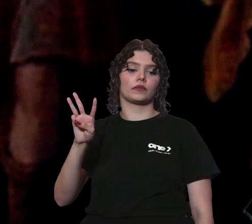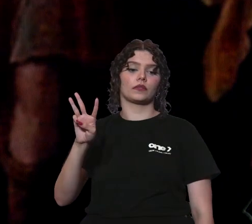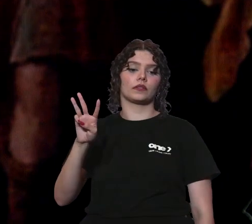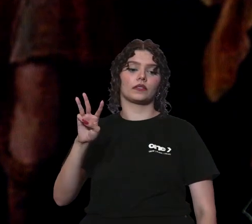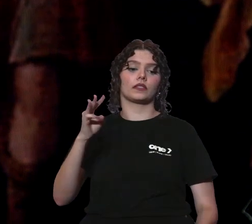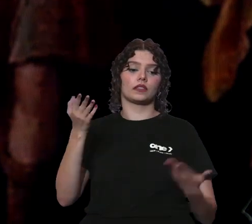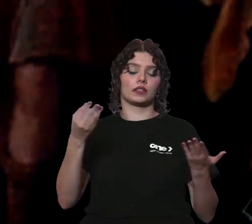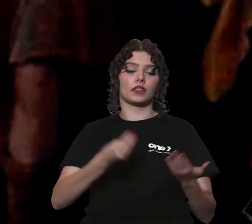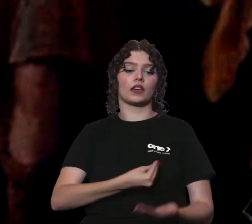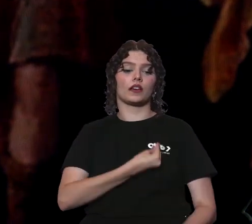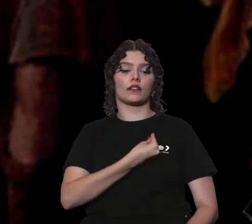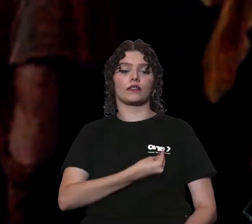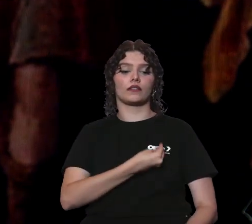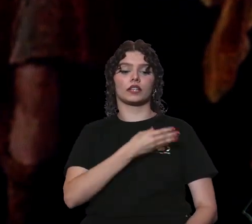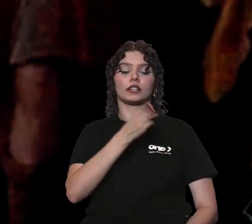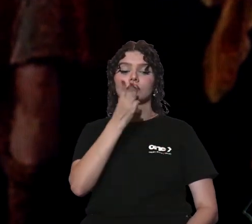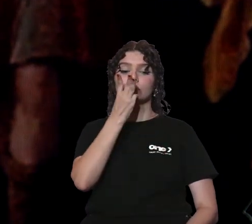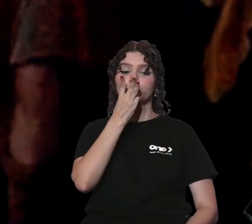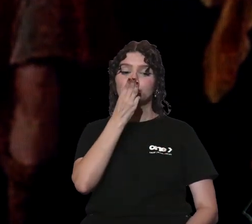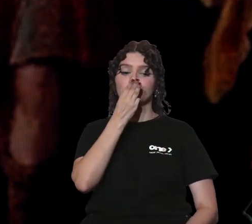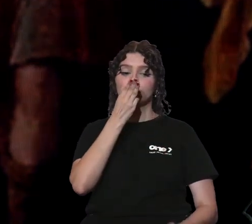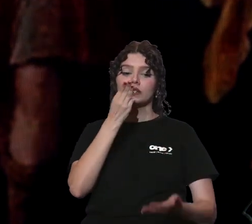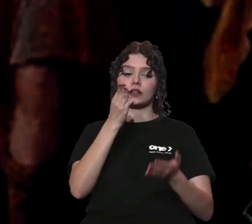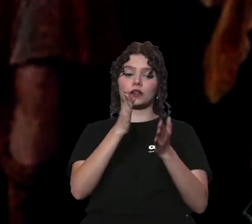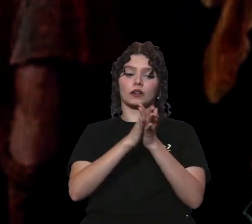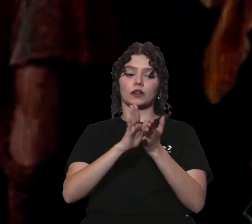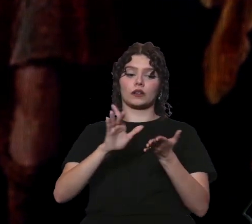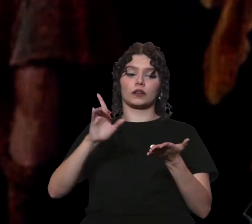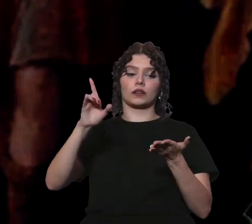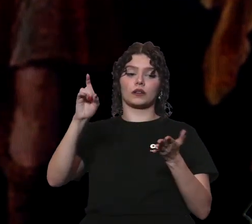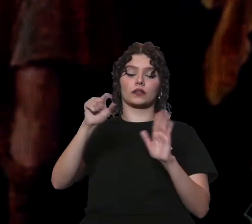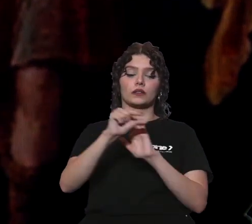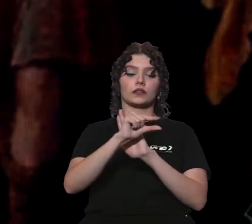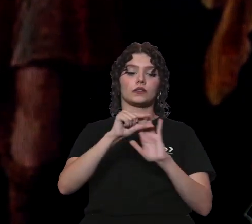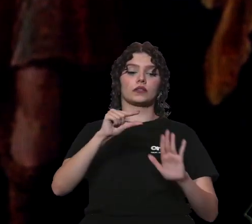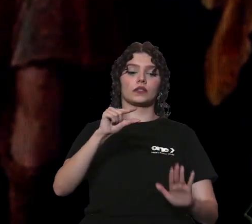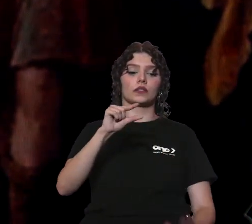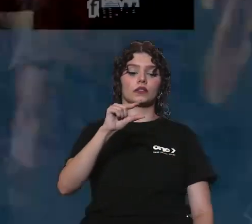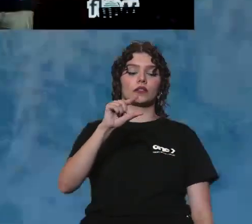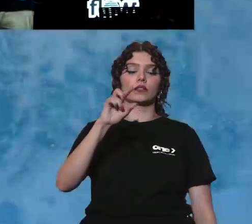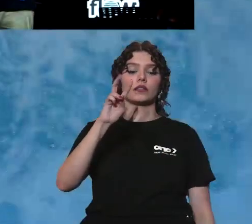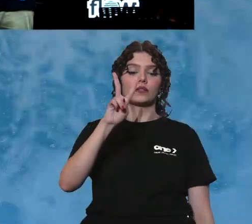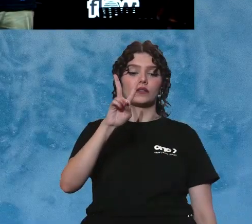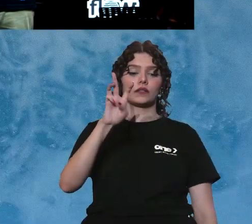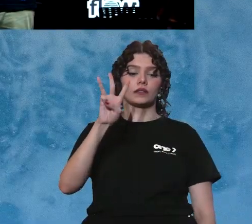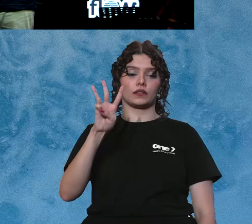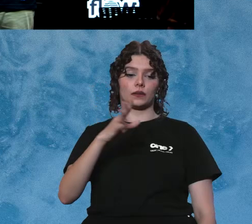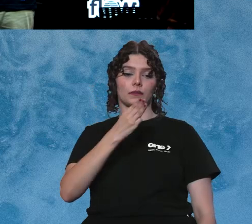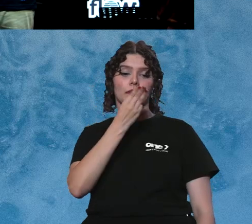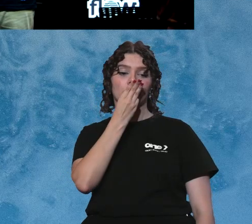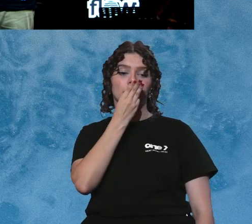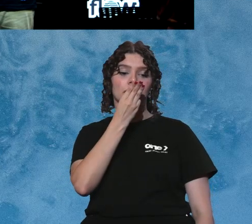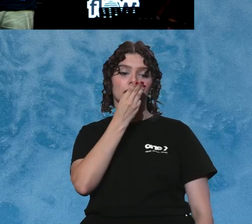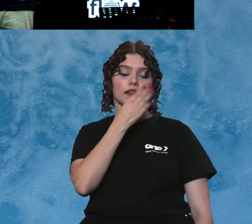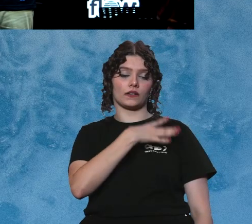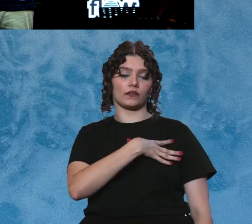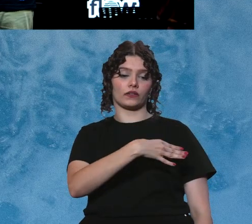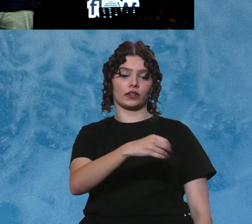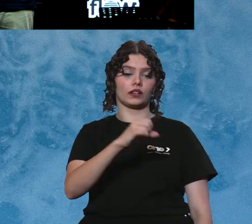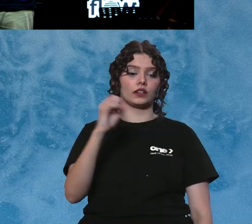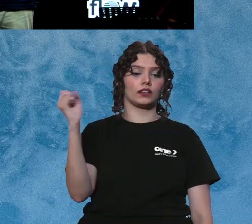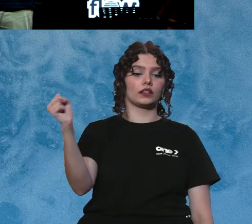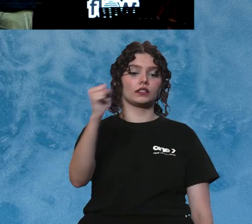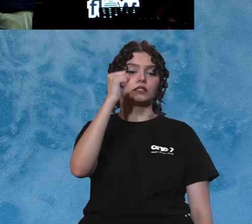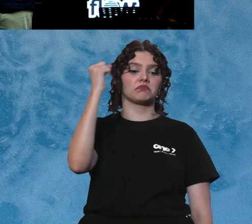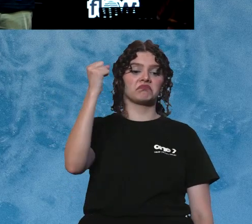citação da vida de Mical na Bíblia. No versículo 23, a Bíblia diz assim, Mical, filha de Saul, jamais teve